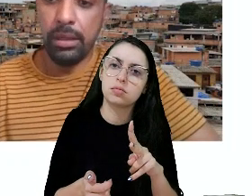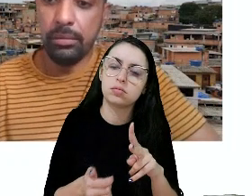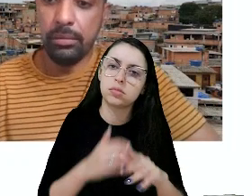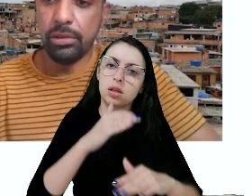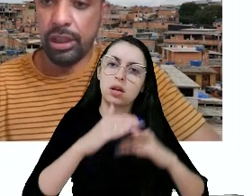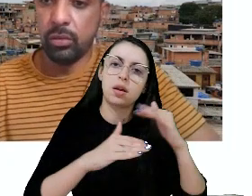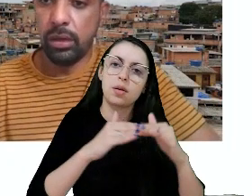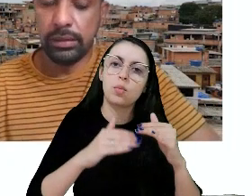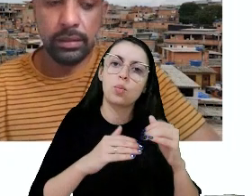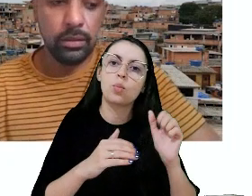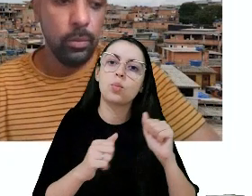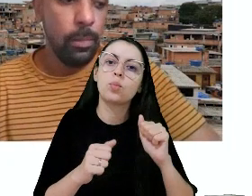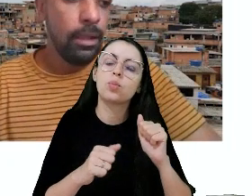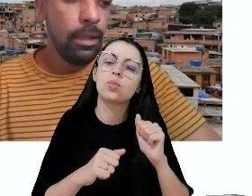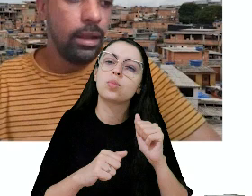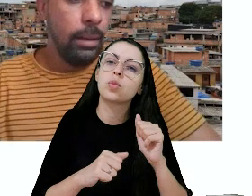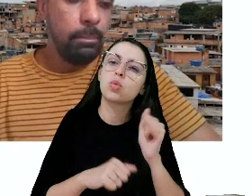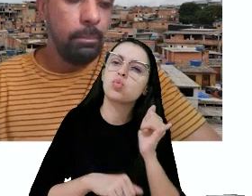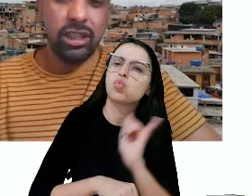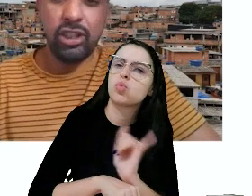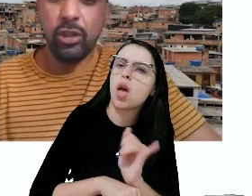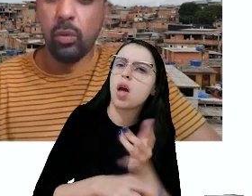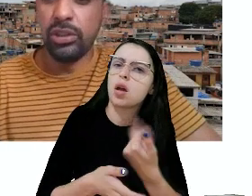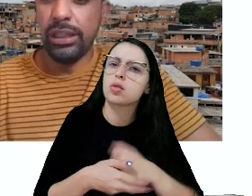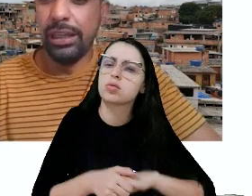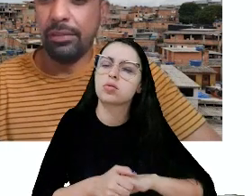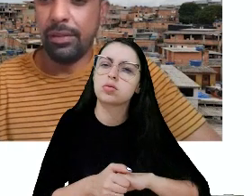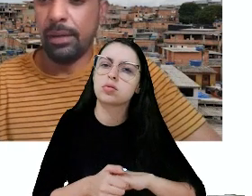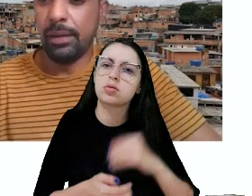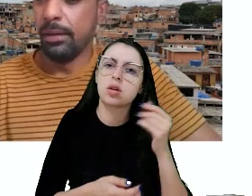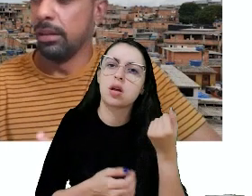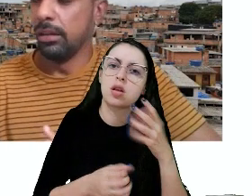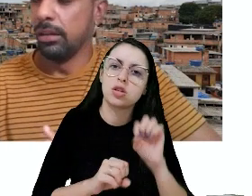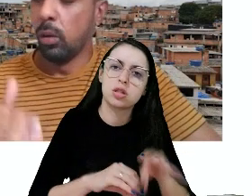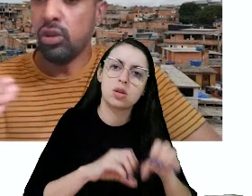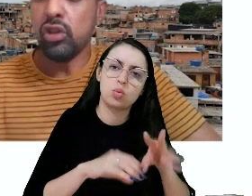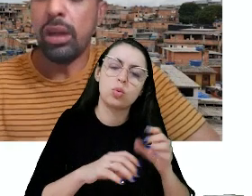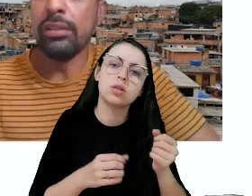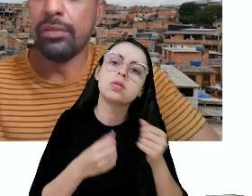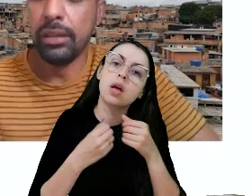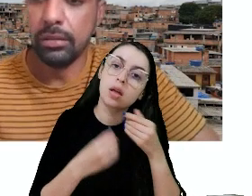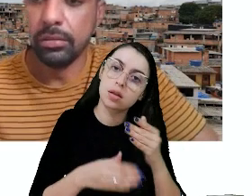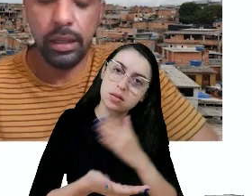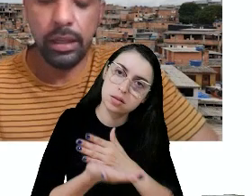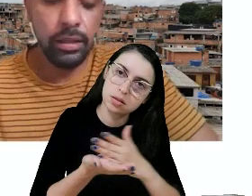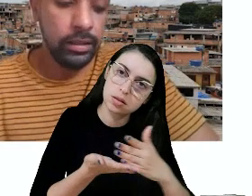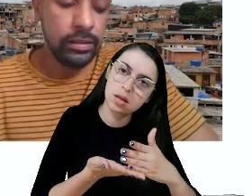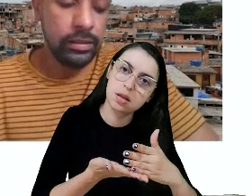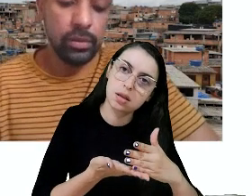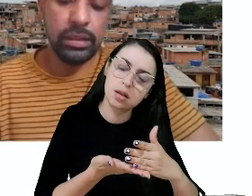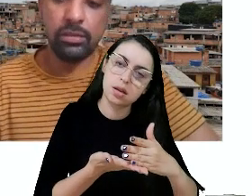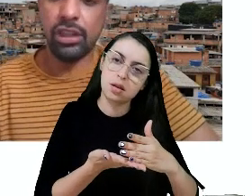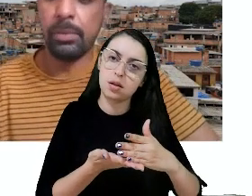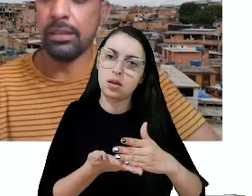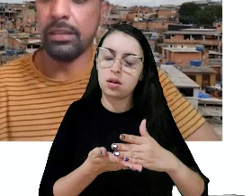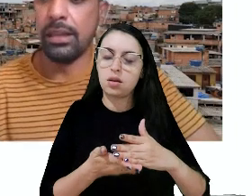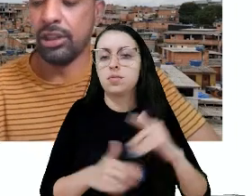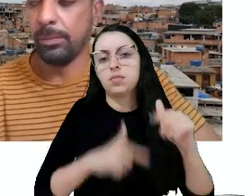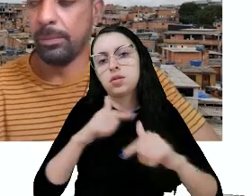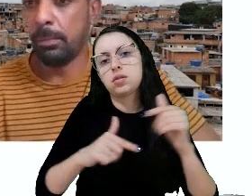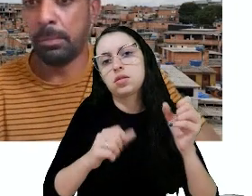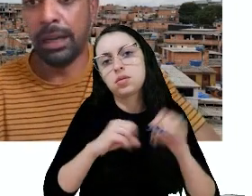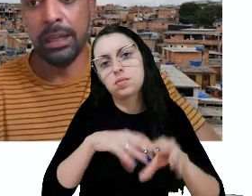criamos um app de educação para a gente conseguir continuar levando esse processo